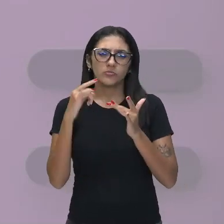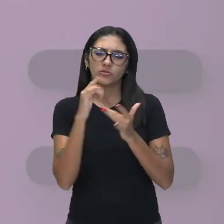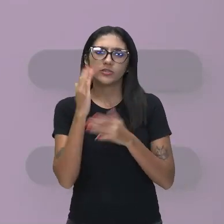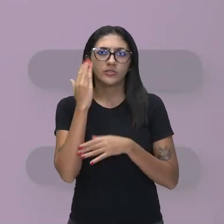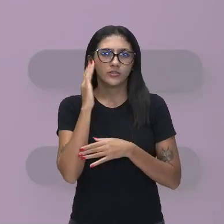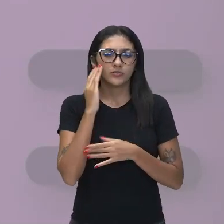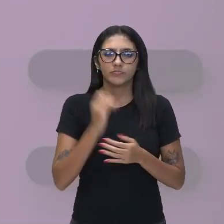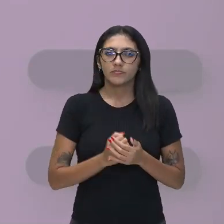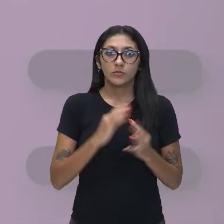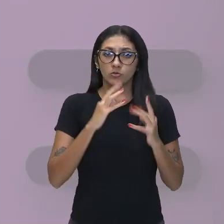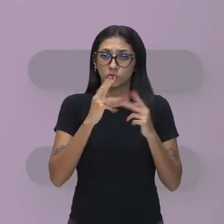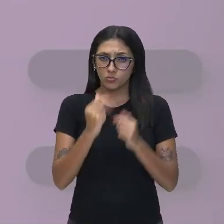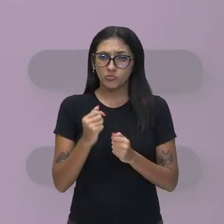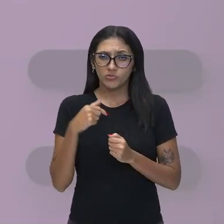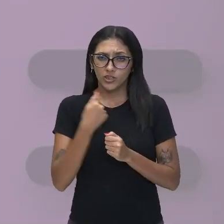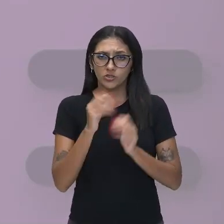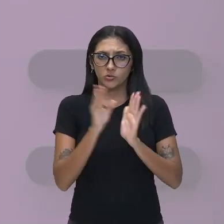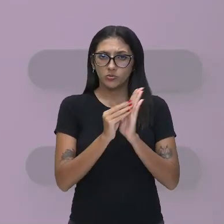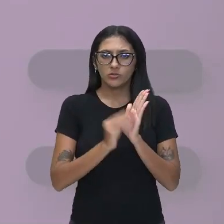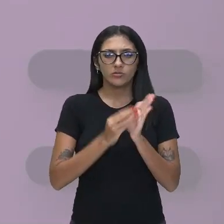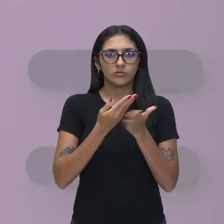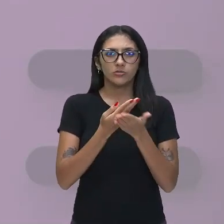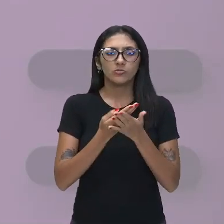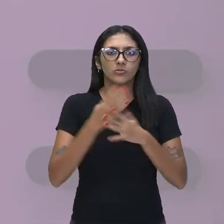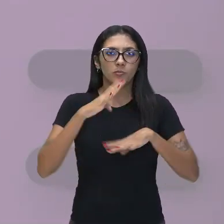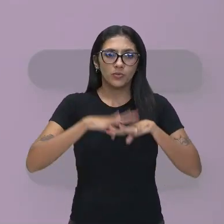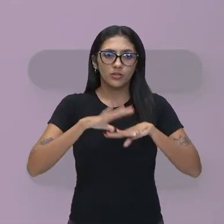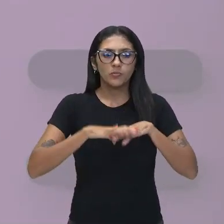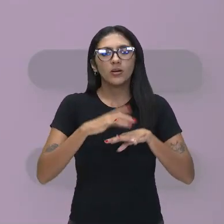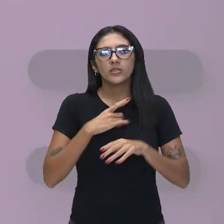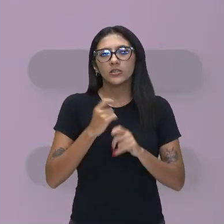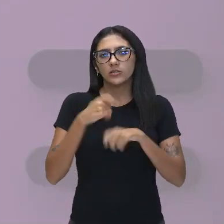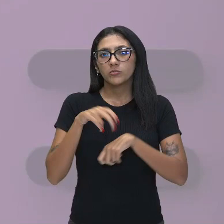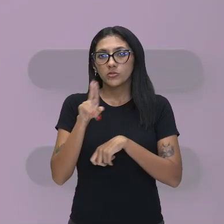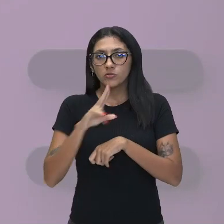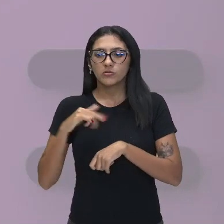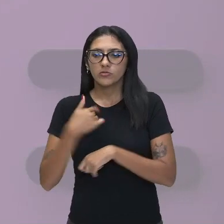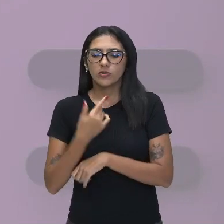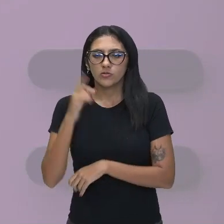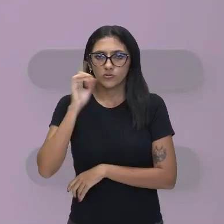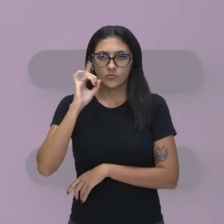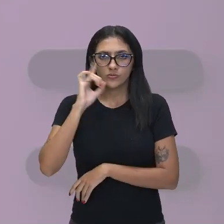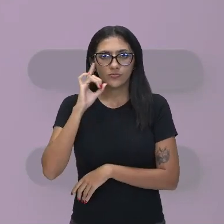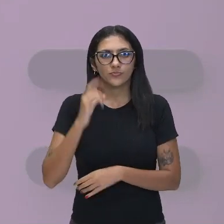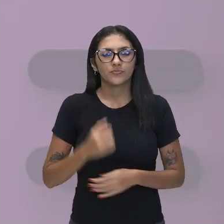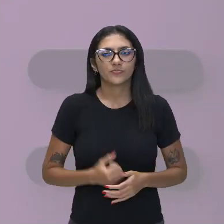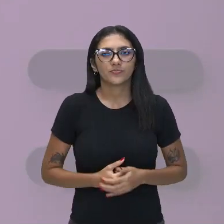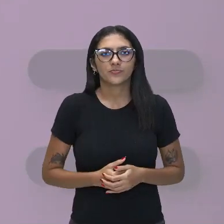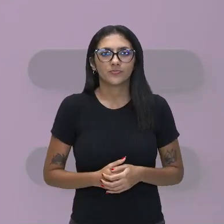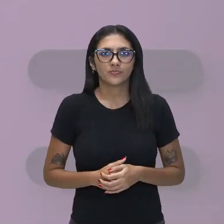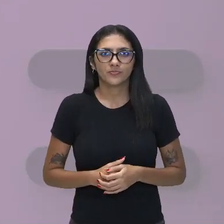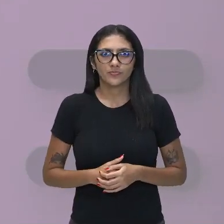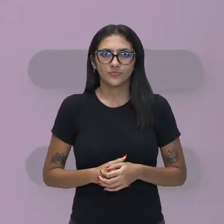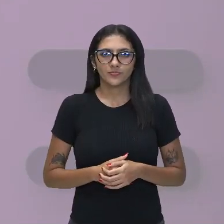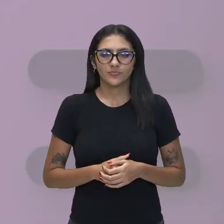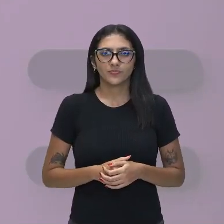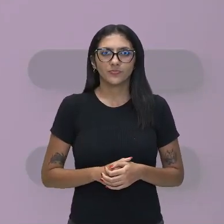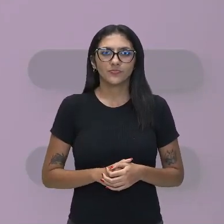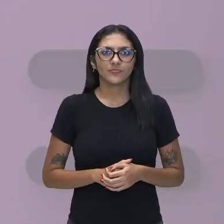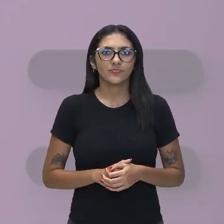tudo que nós estudamos na matemática, existe uma aplicação prática no nosso dia a dia, tá bom? Bom, então a gente